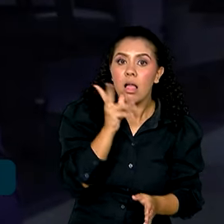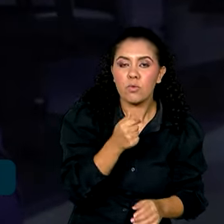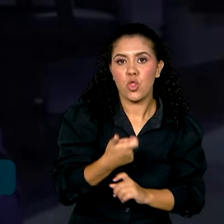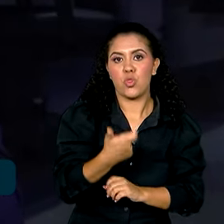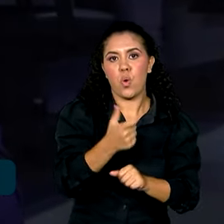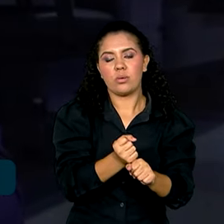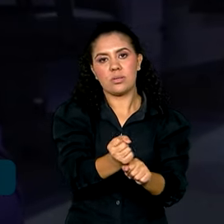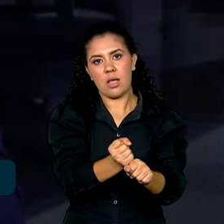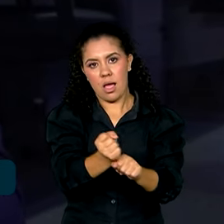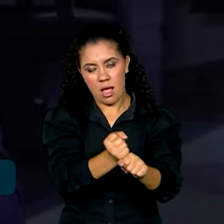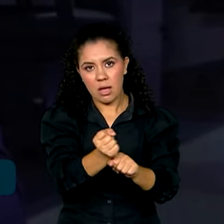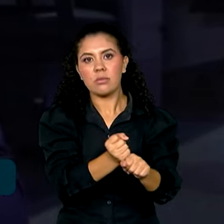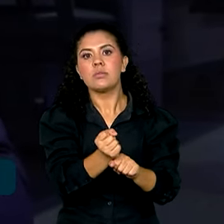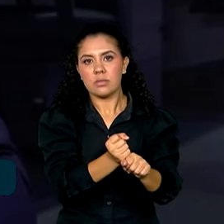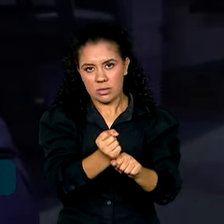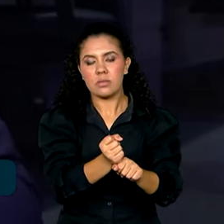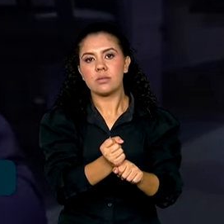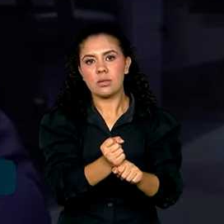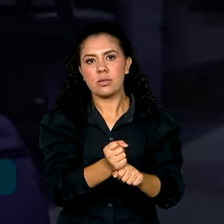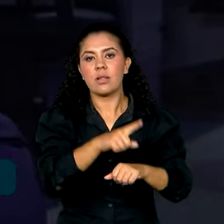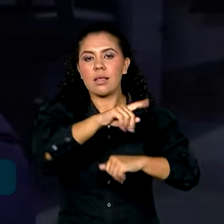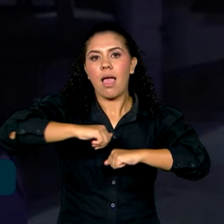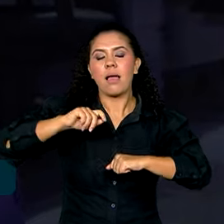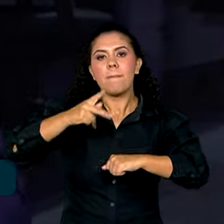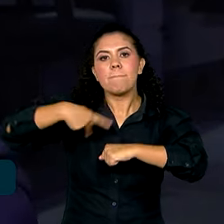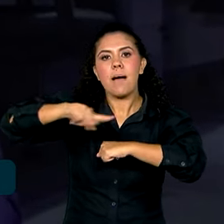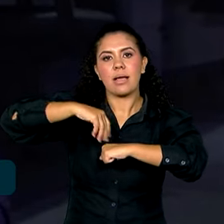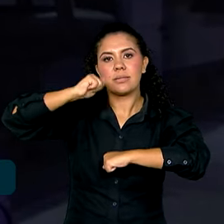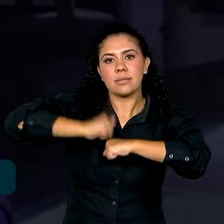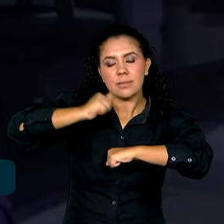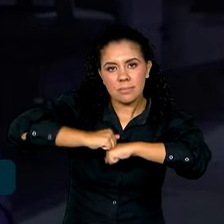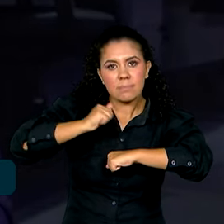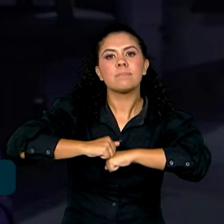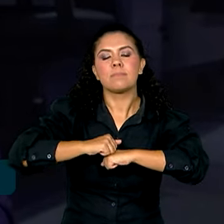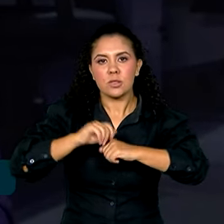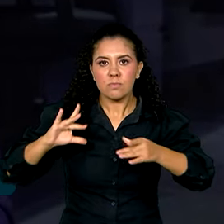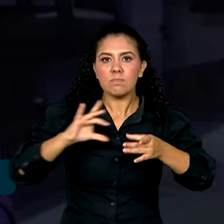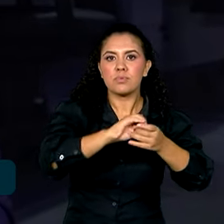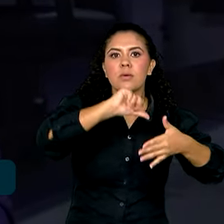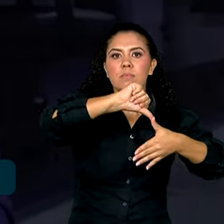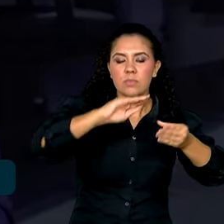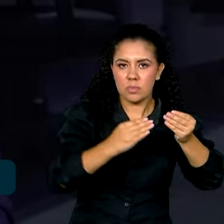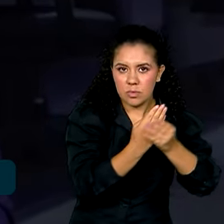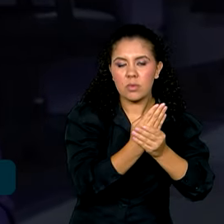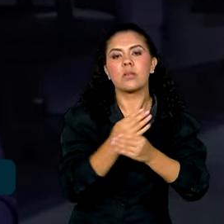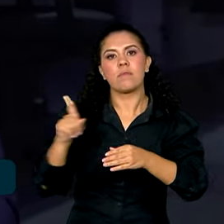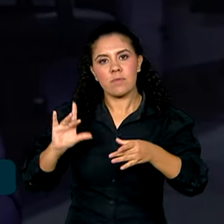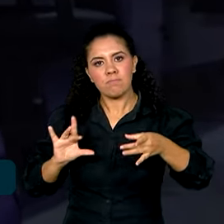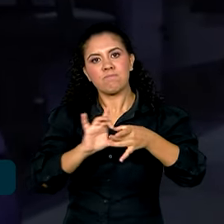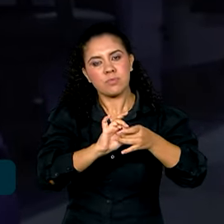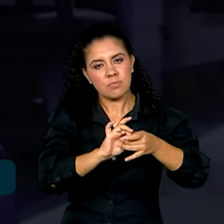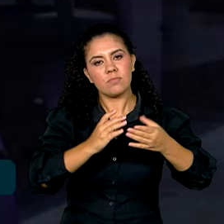acordo. Mercosul-Singapura. O presidente Lula vai continuar trabalhando por Mercosul-União